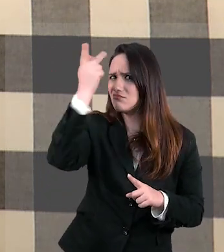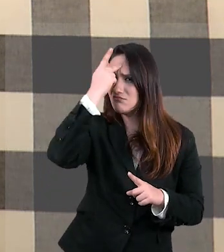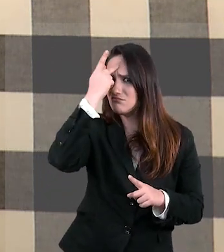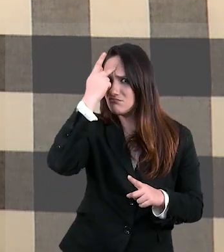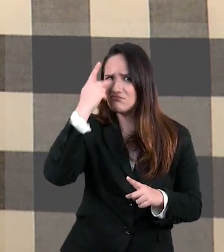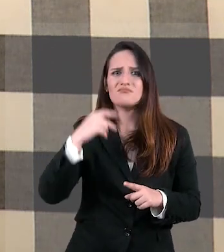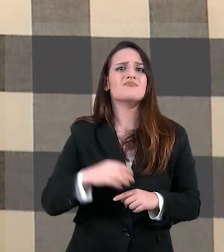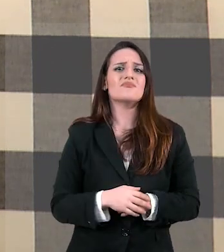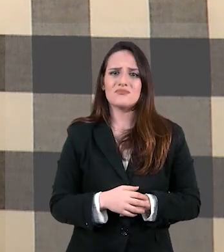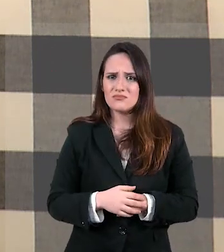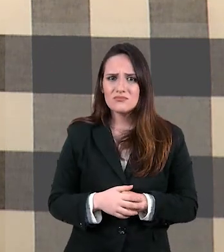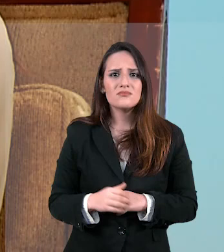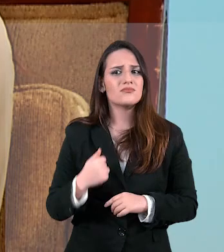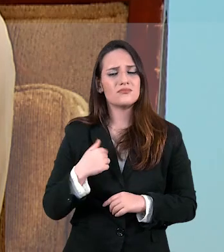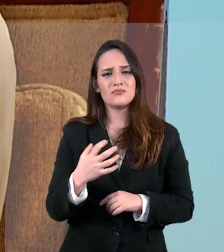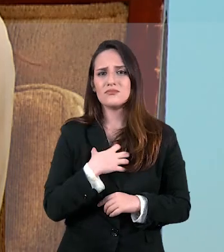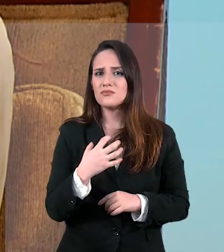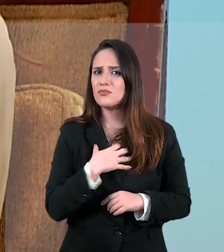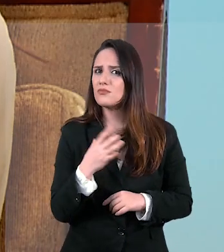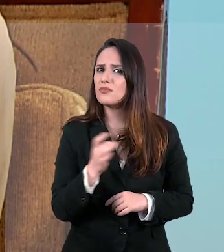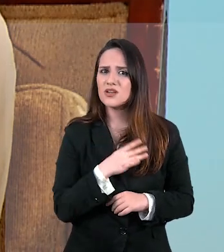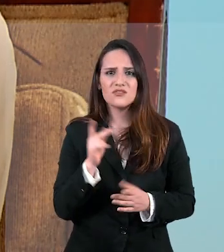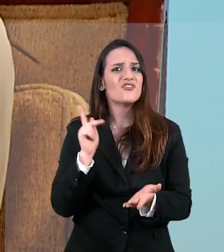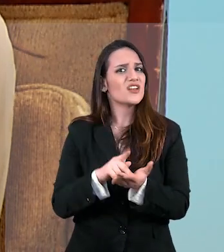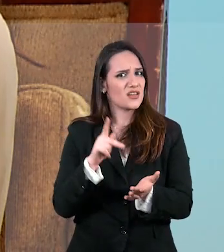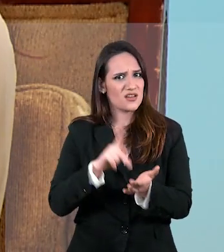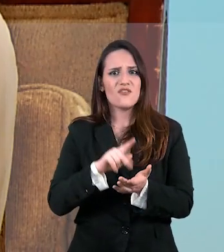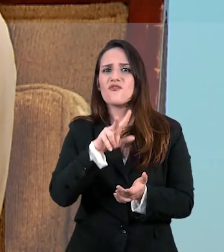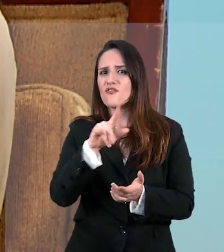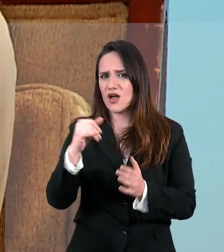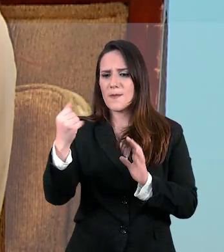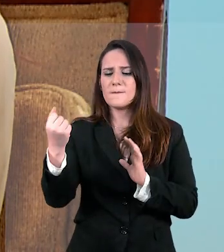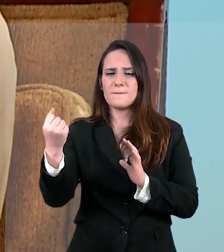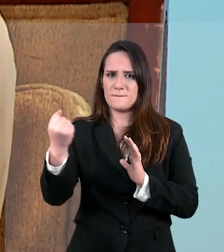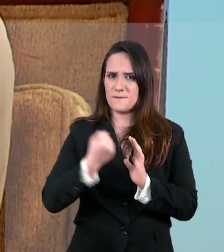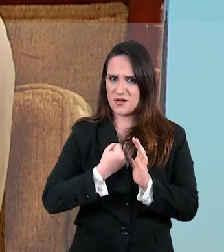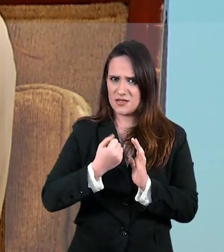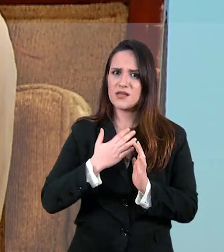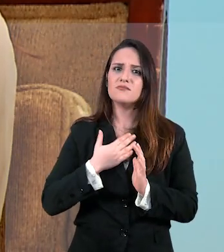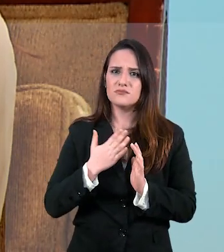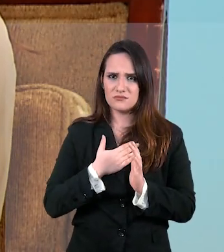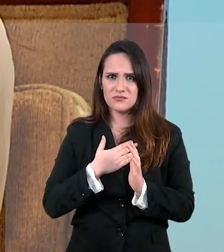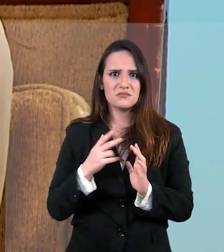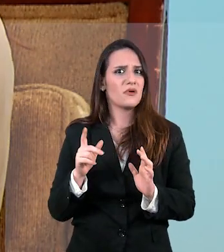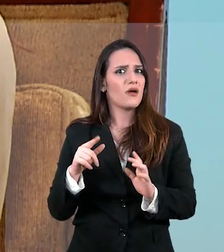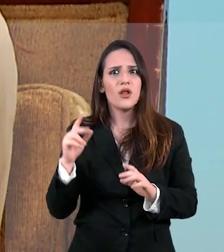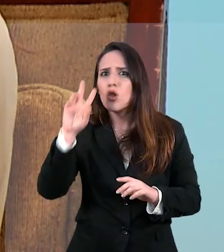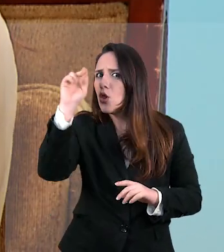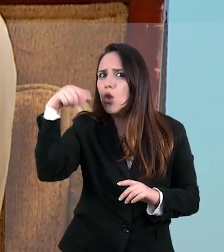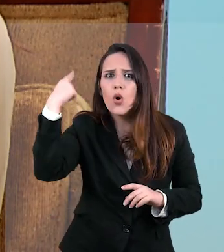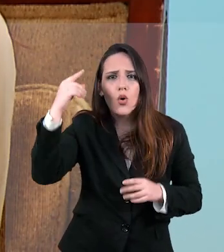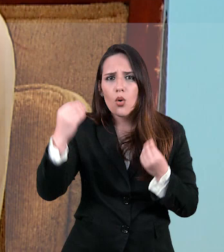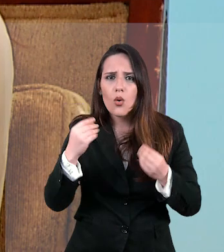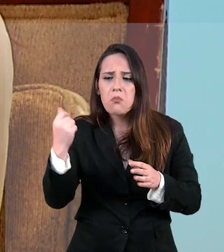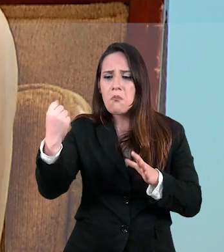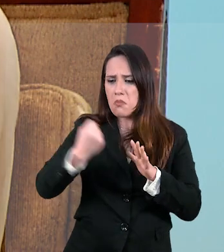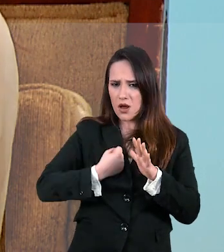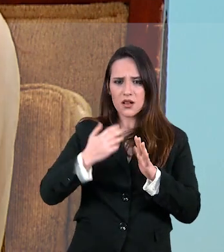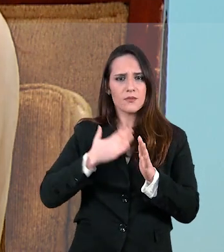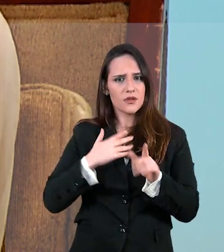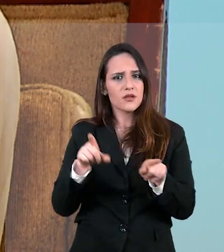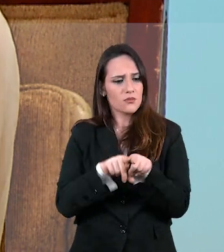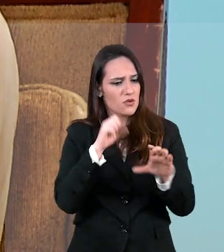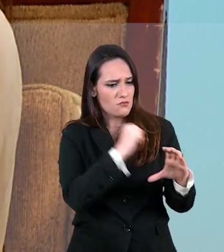muito transtornado, né? E o meu medo era que ele realmente fizesse essa bobagem, essa loucura de